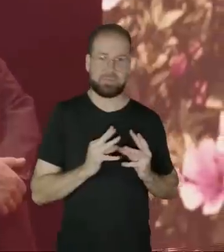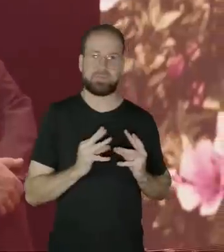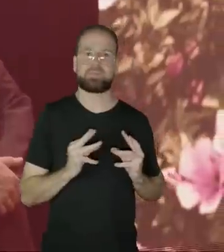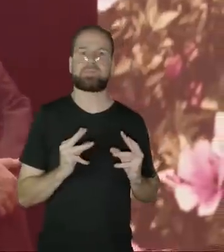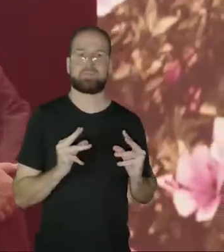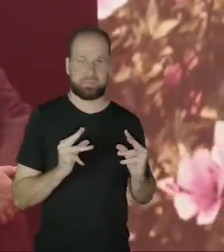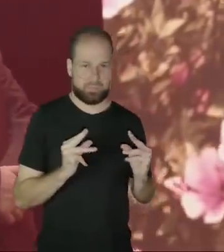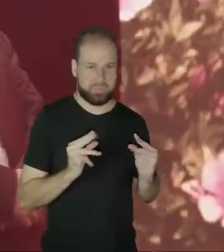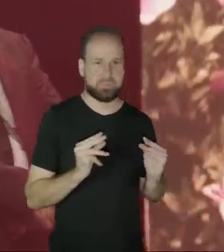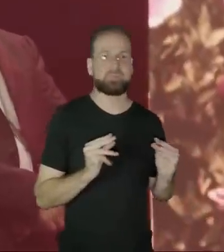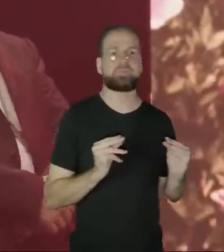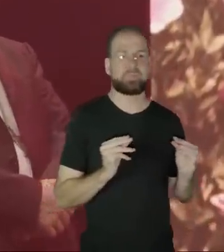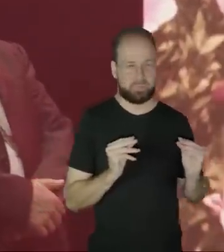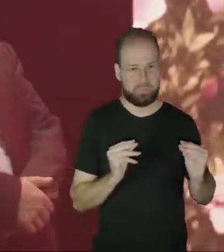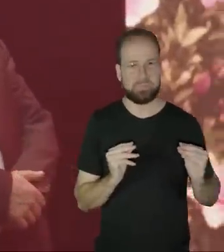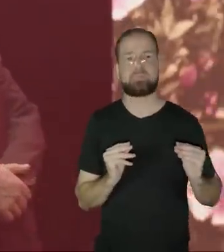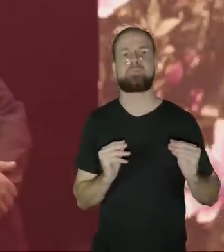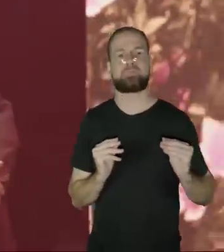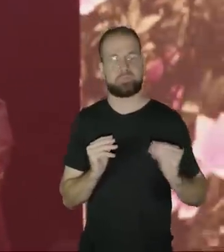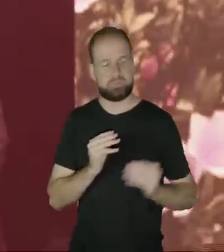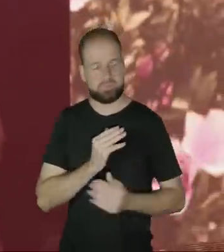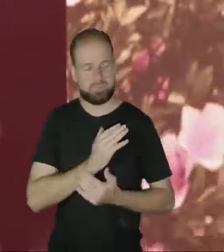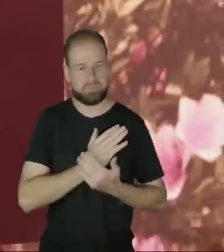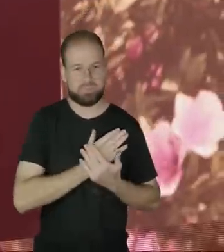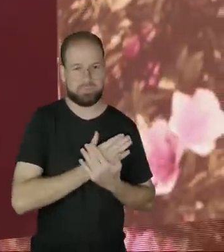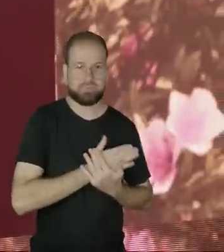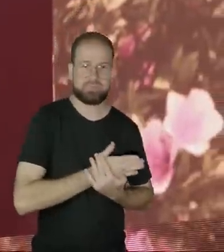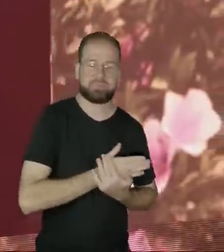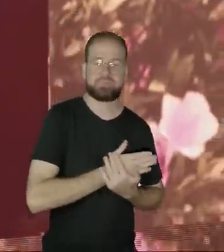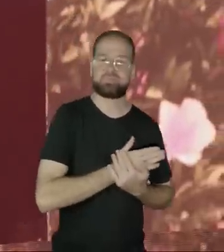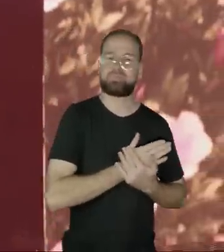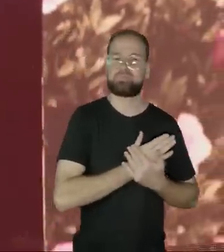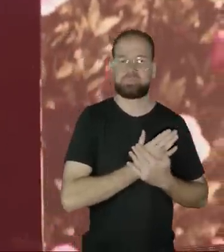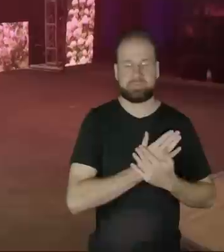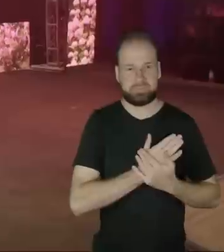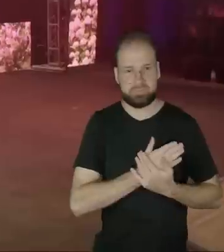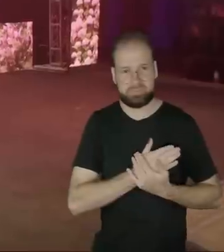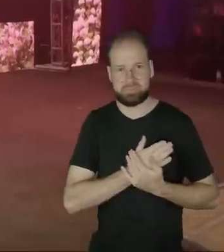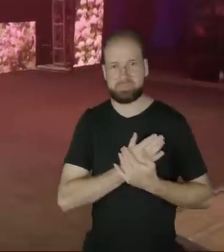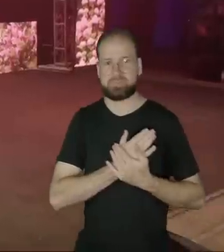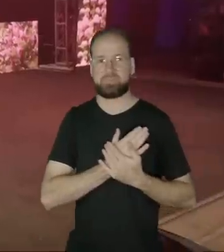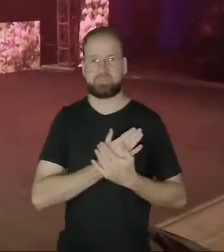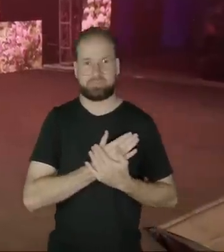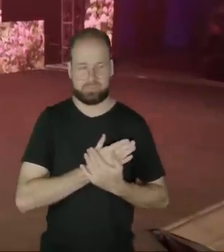que curou a ferida do meu